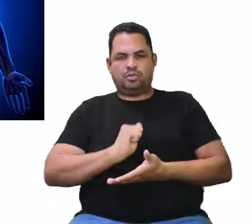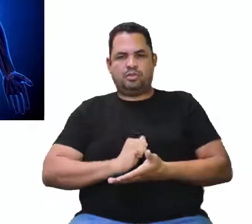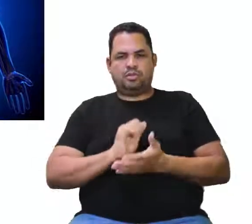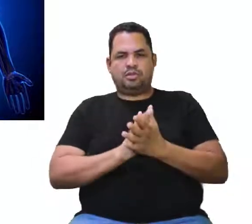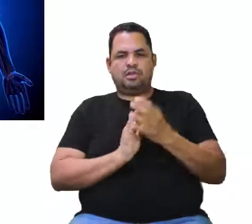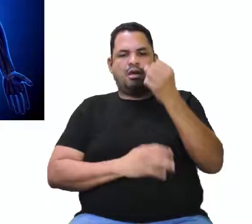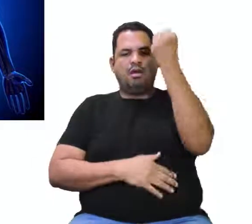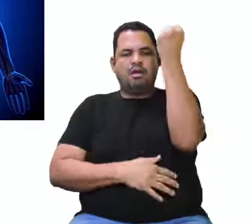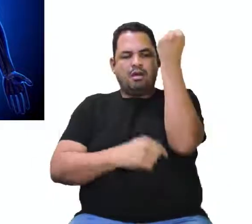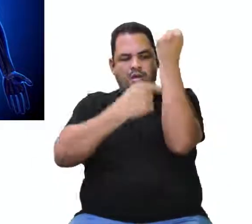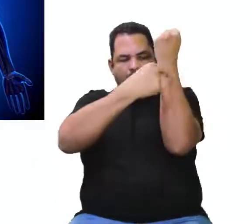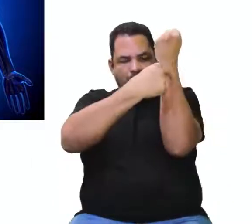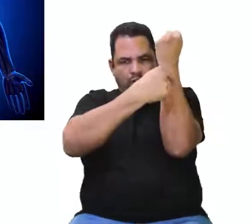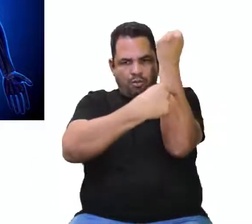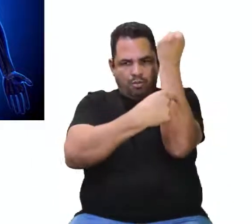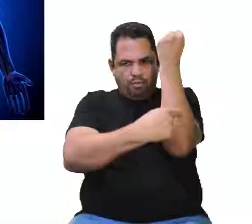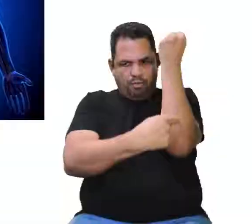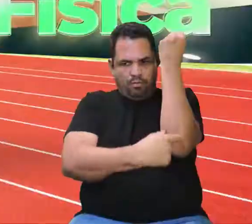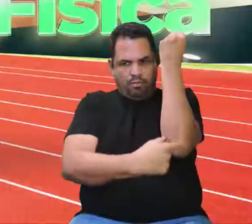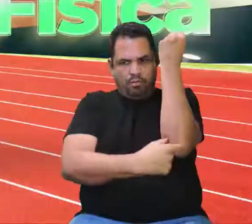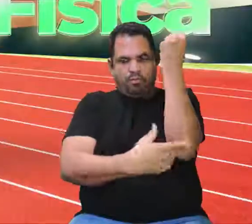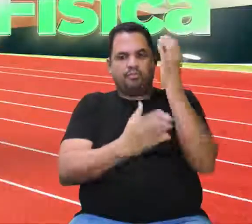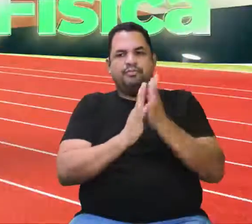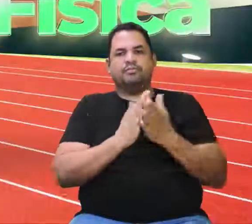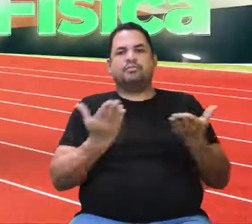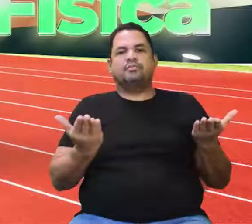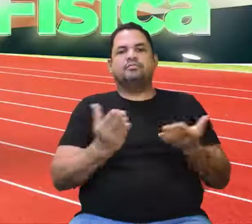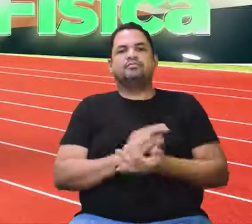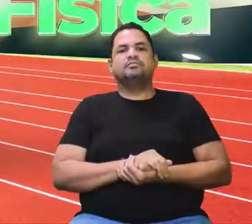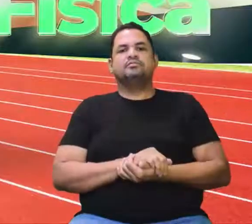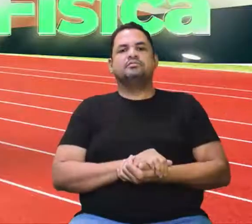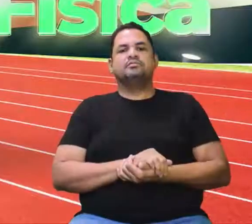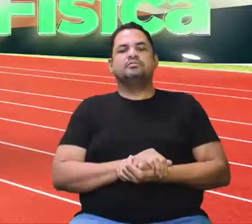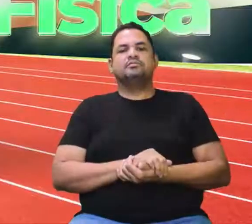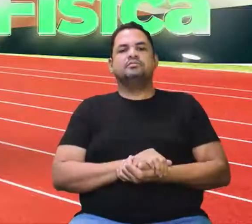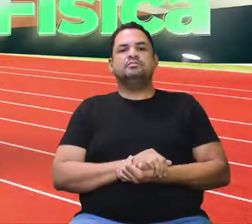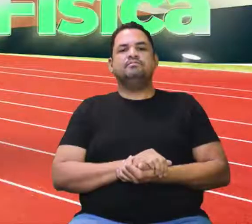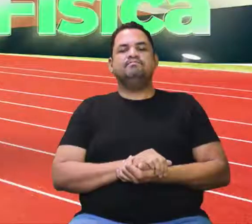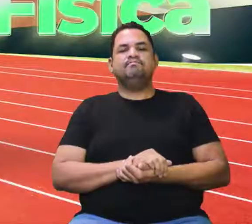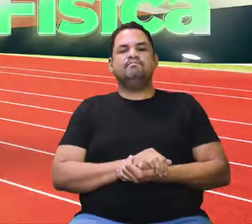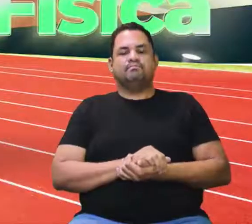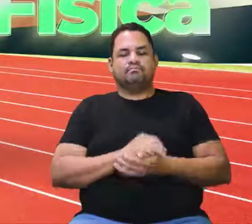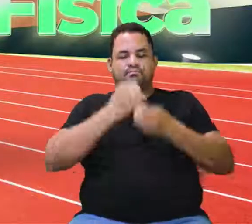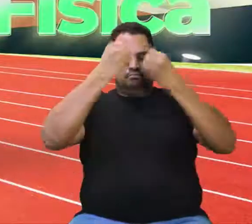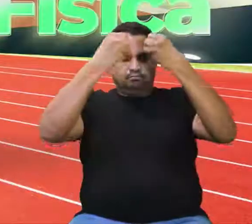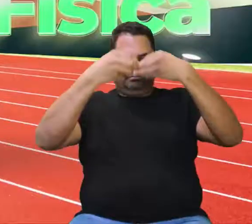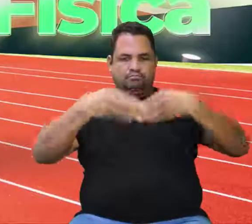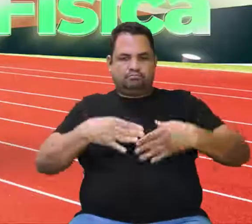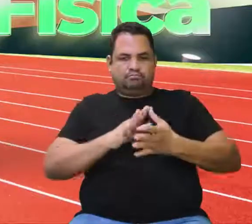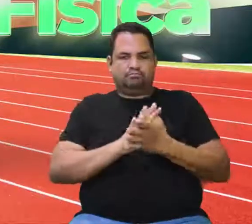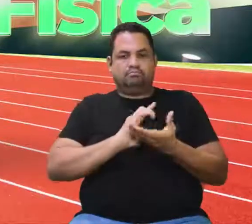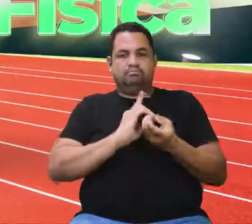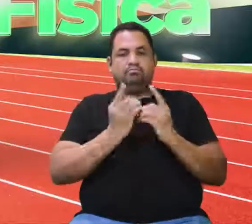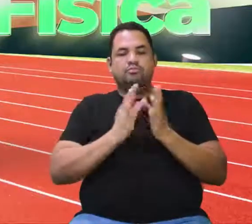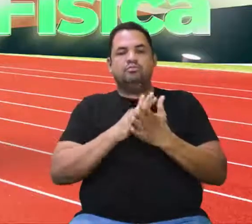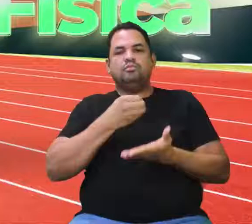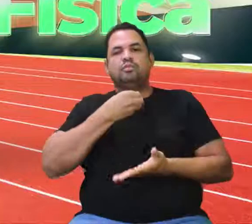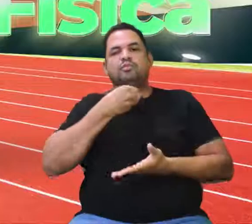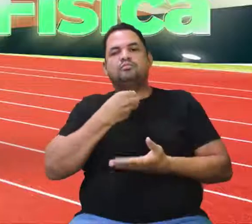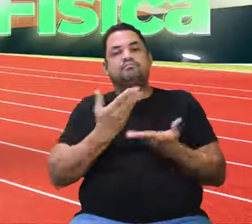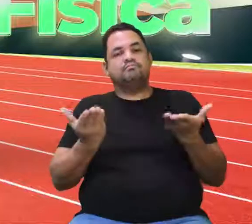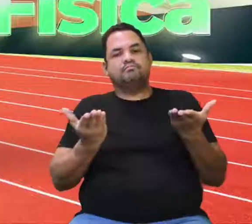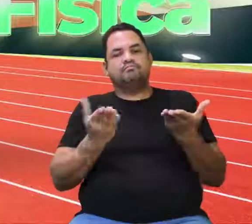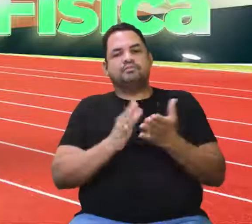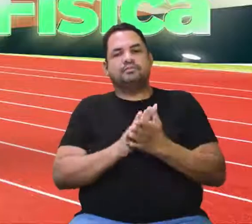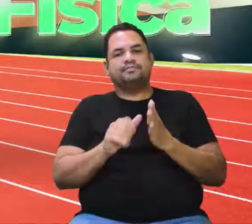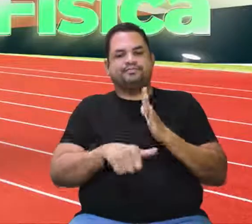vamos entrar nesse slide, professora Iris, para a gente problematizar aqui um pouquinho, né, essa dinâmica de como que vai ser. Então, nós